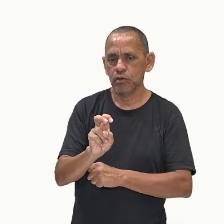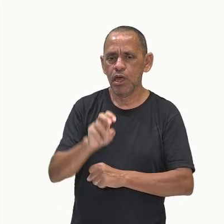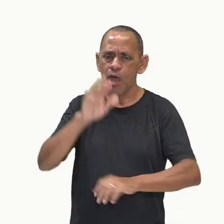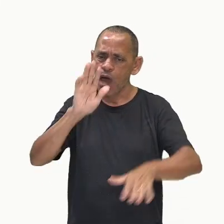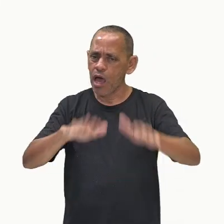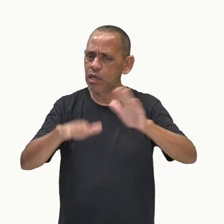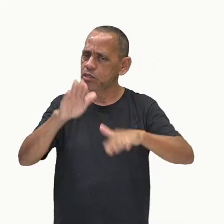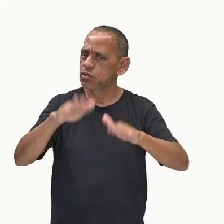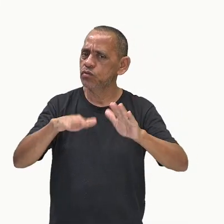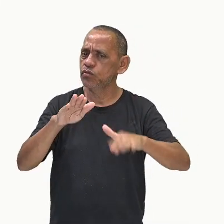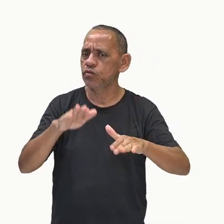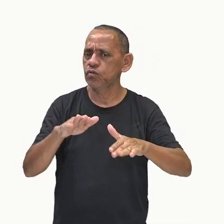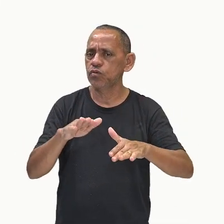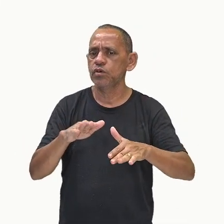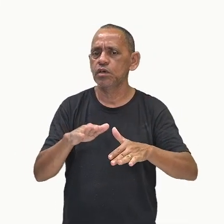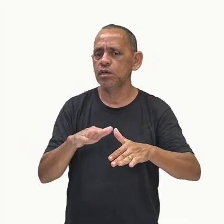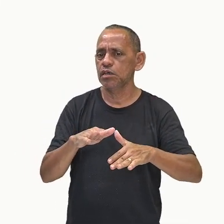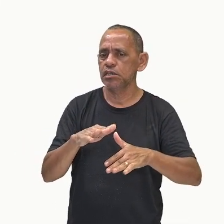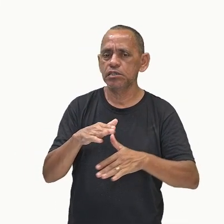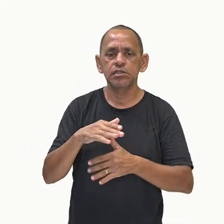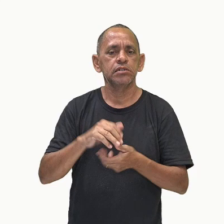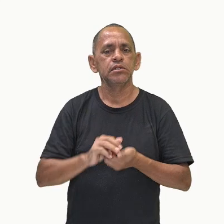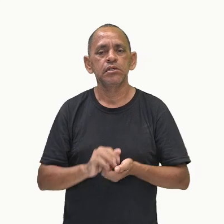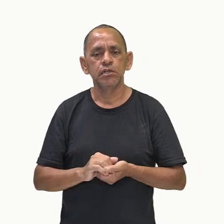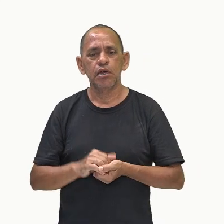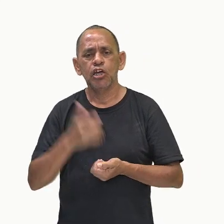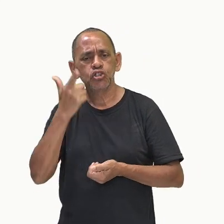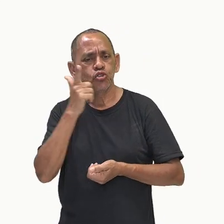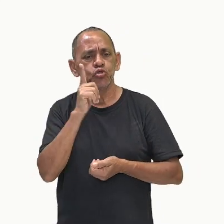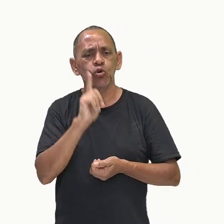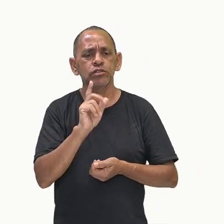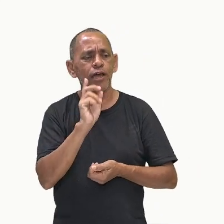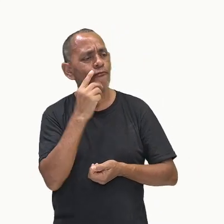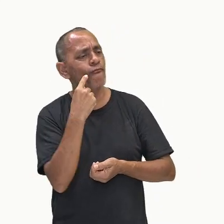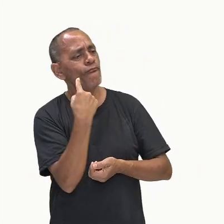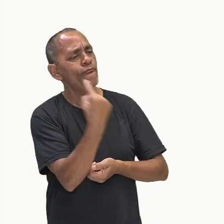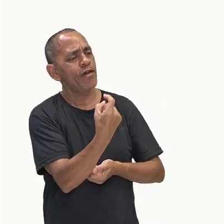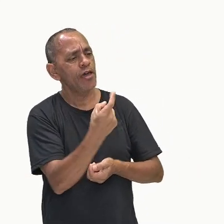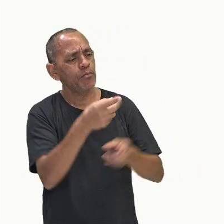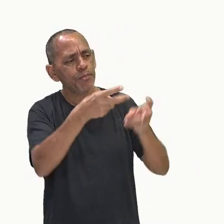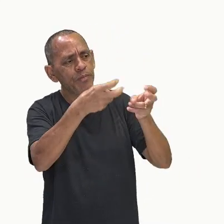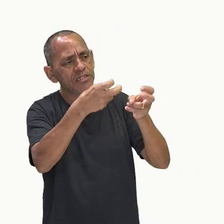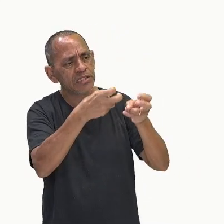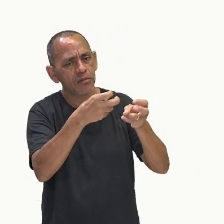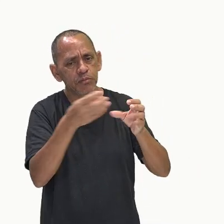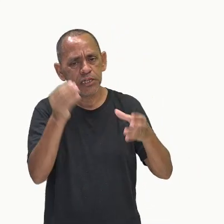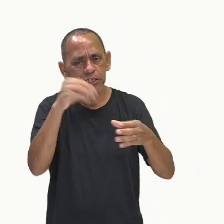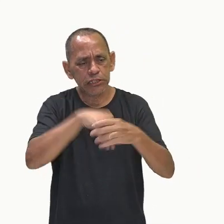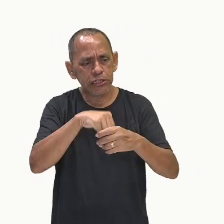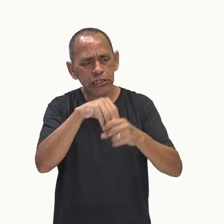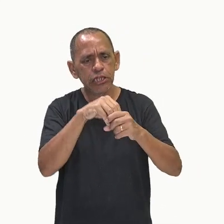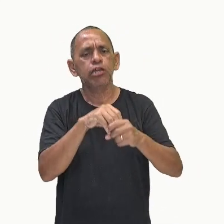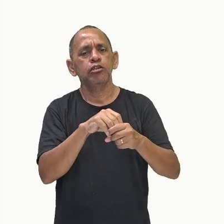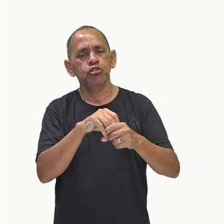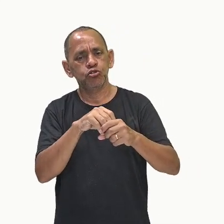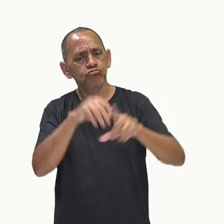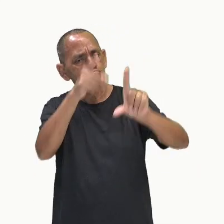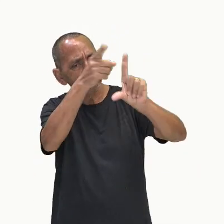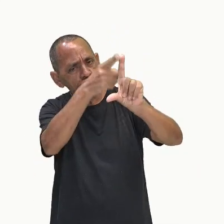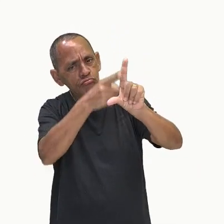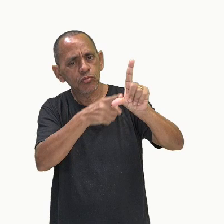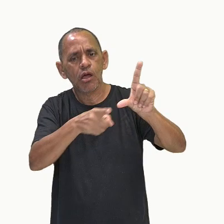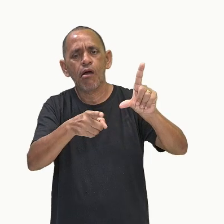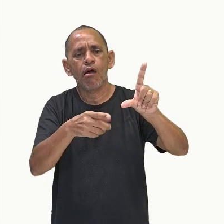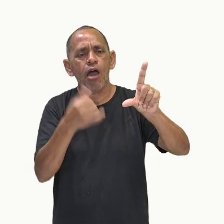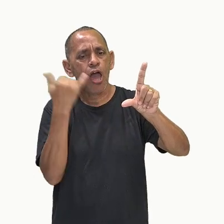de visualizar essa imagem no gráfico. Por isso que é importante que a gente domine, certo?